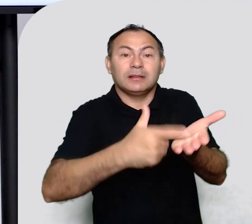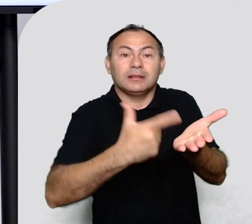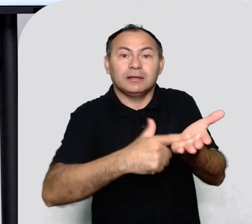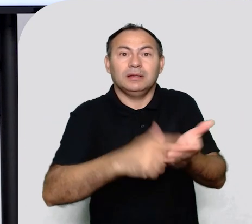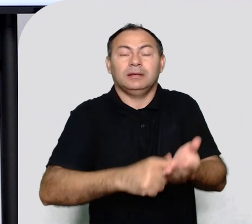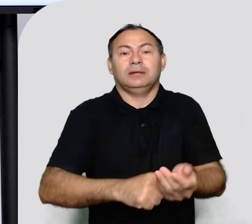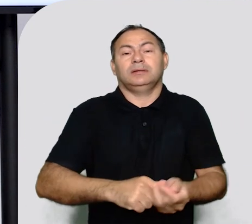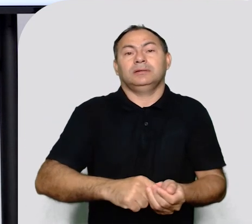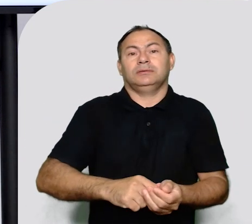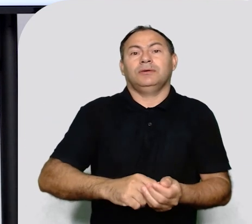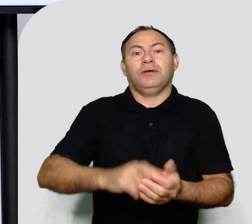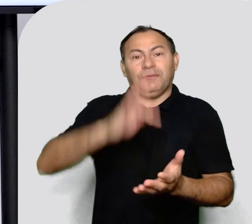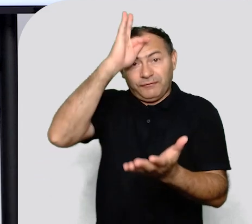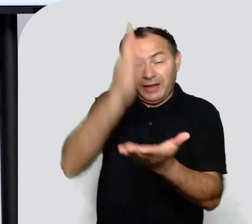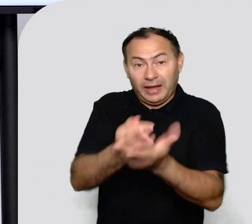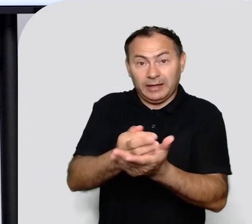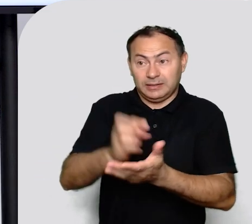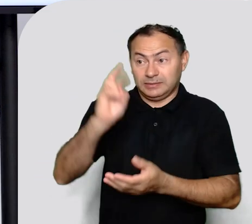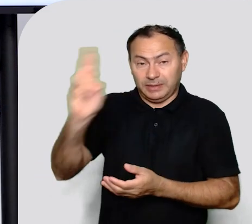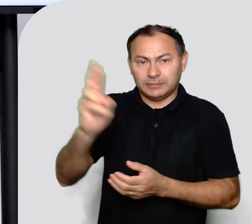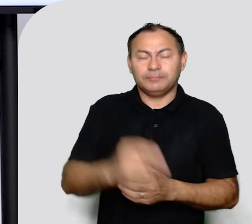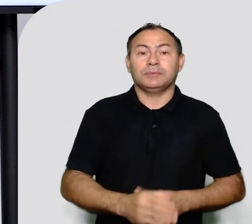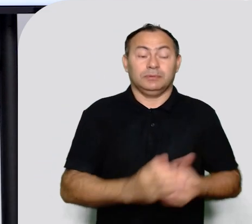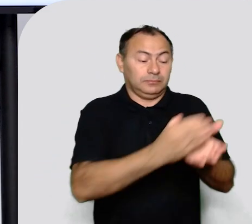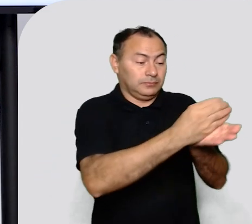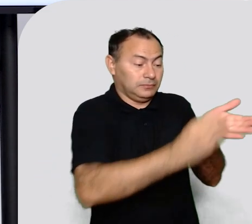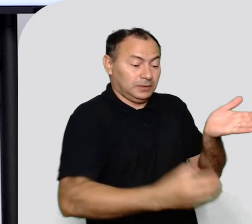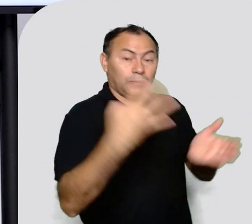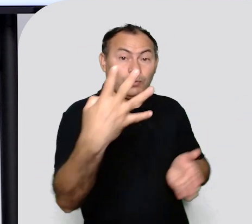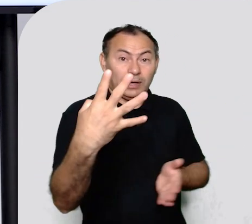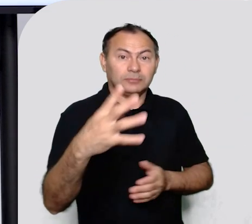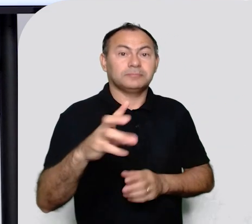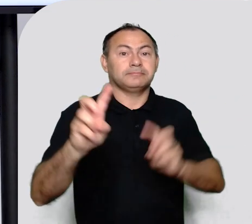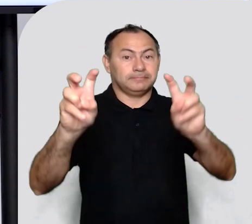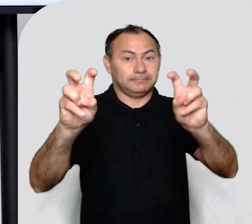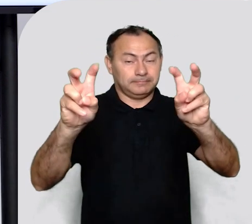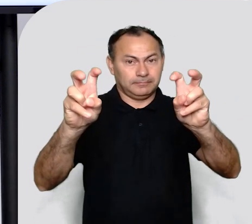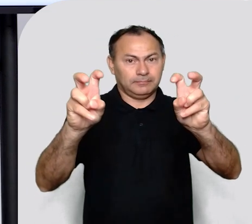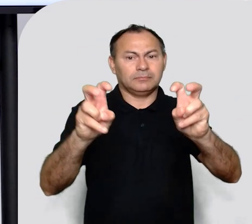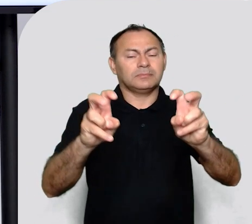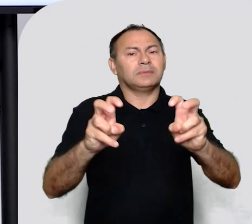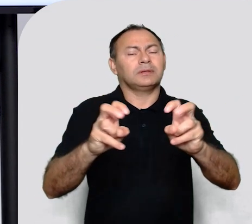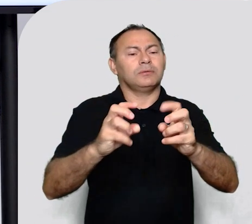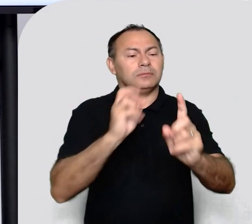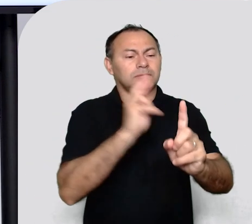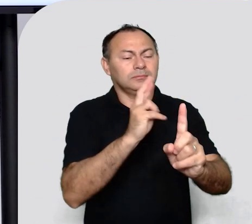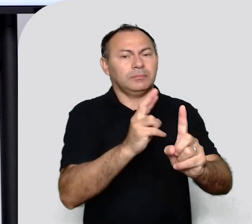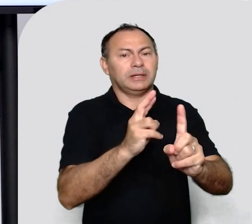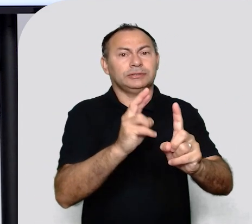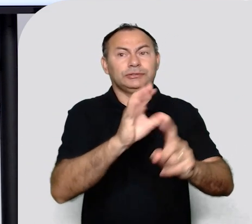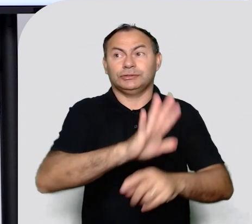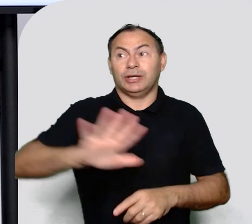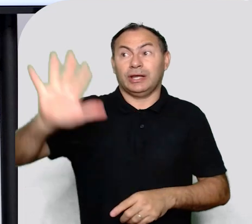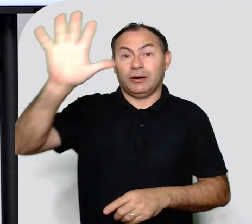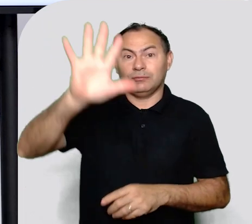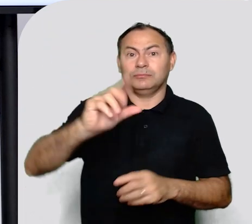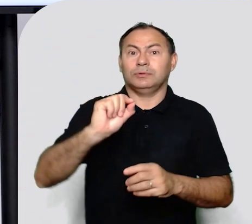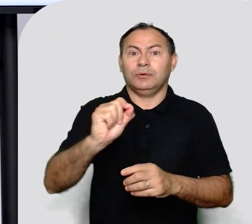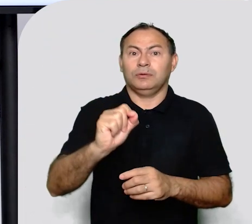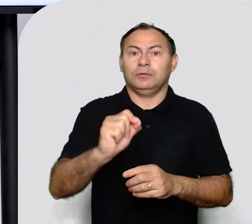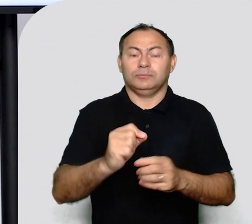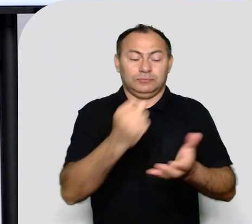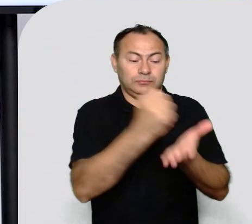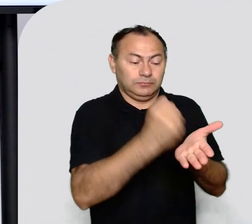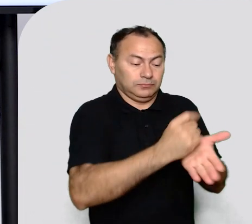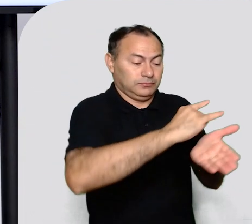Spes. E, portanto, o capítulo 4, ele traz uma temática com uma certa referência mais ampla, inclusive com